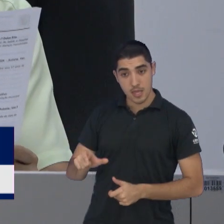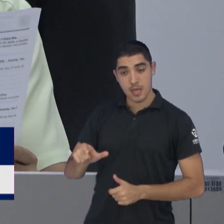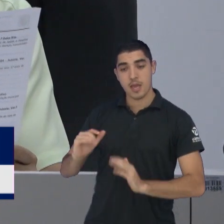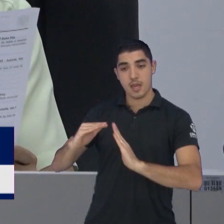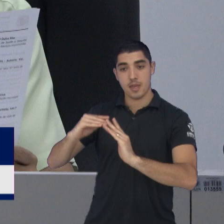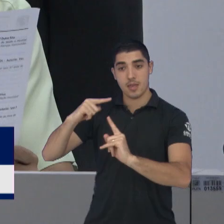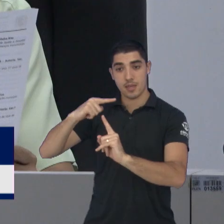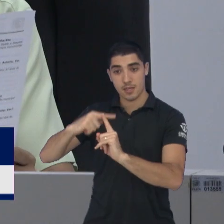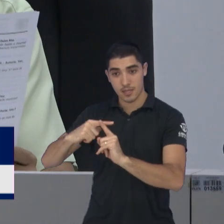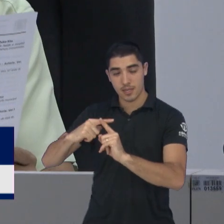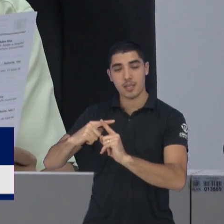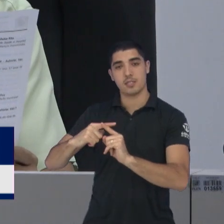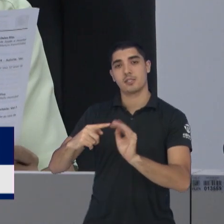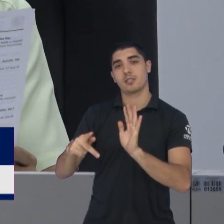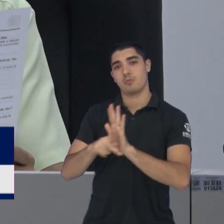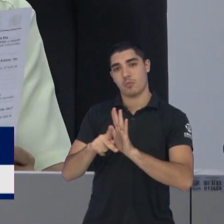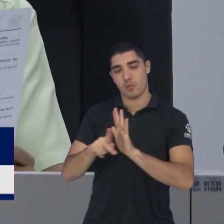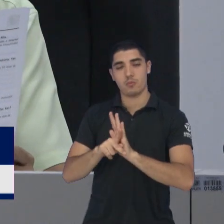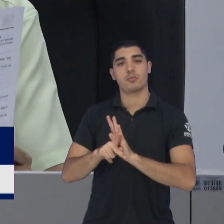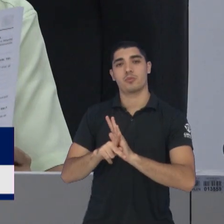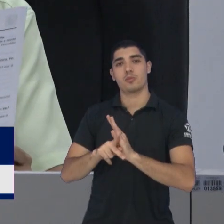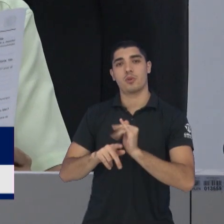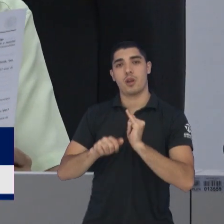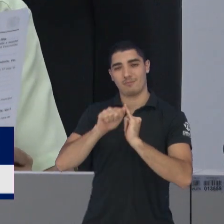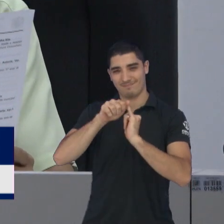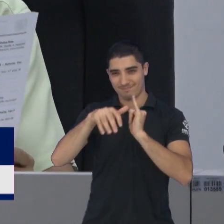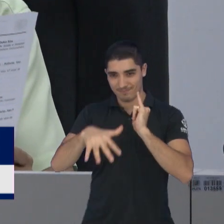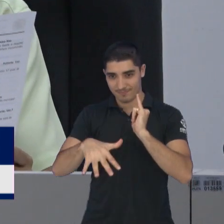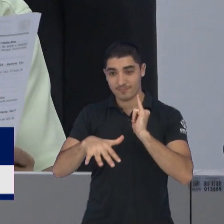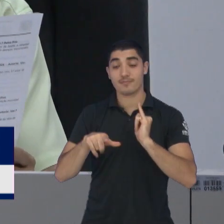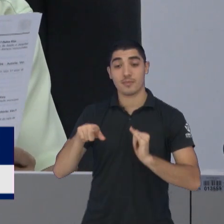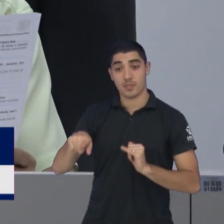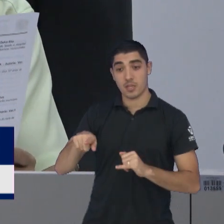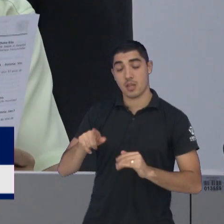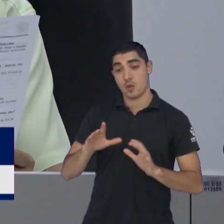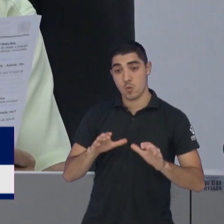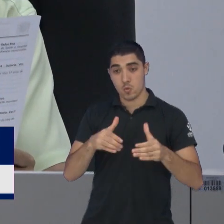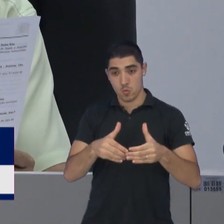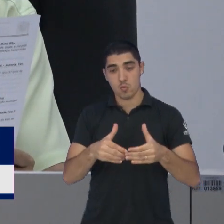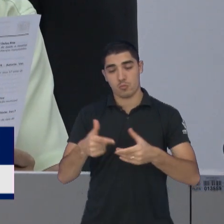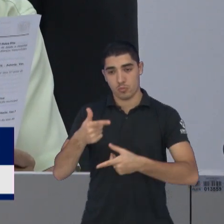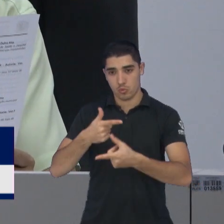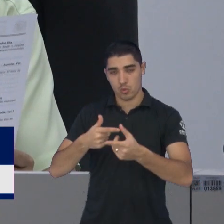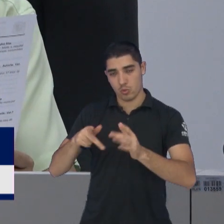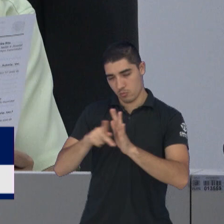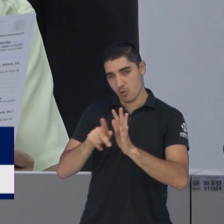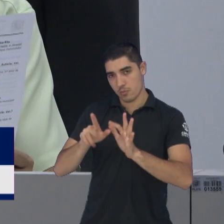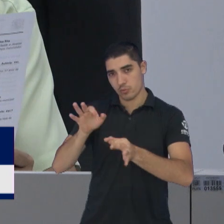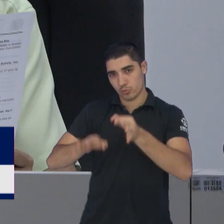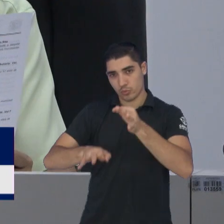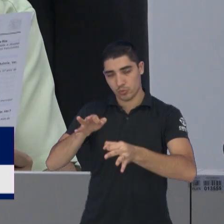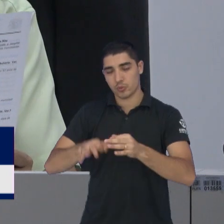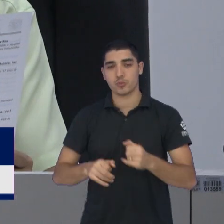Igreja da Cidade, rito ordinário, comissão de Justiça. Processo número